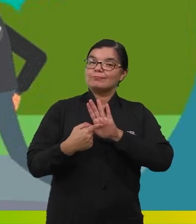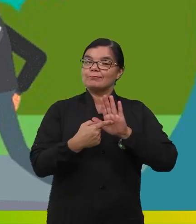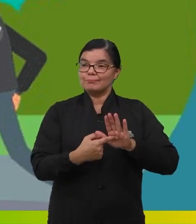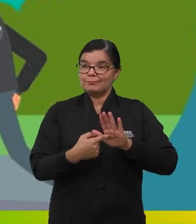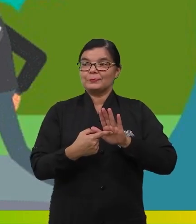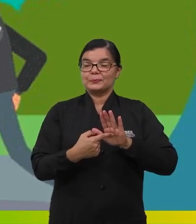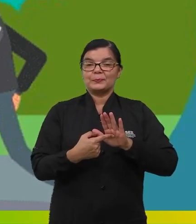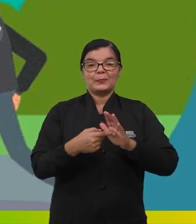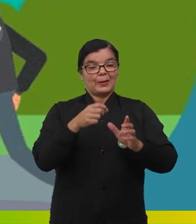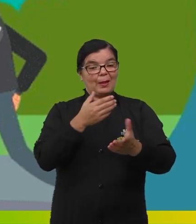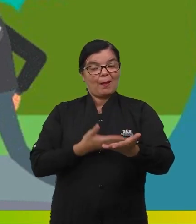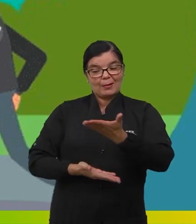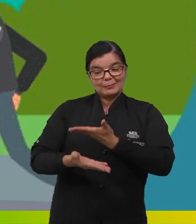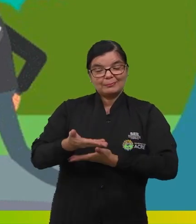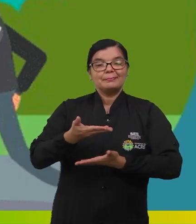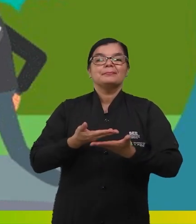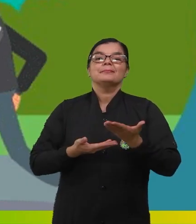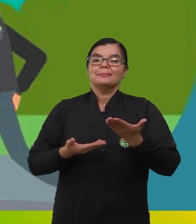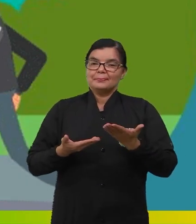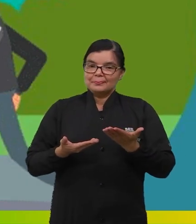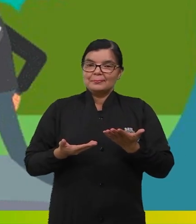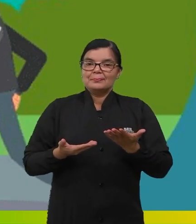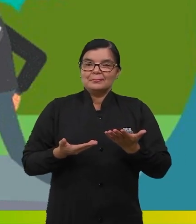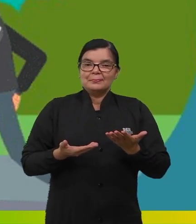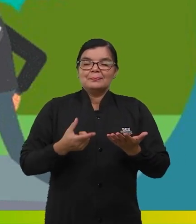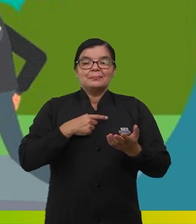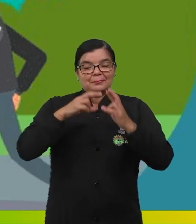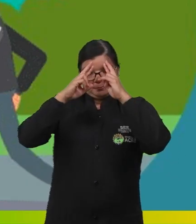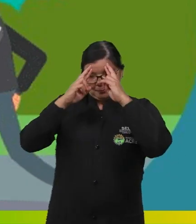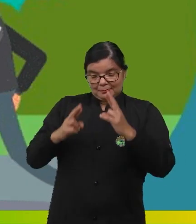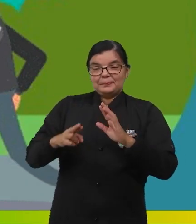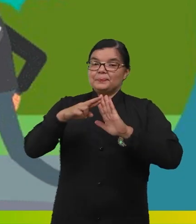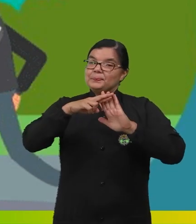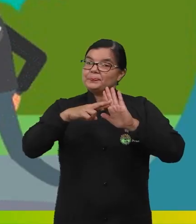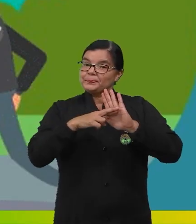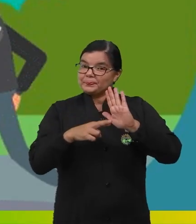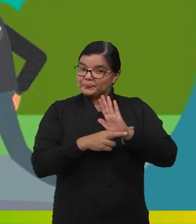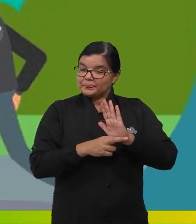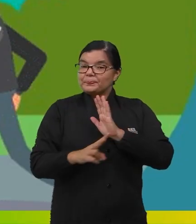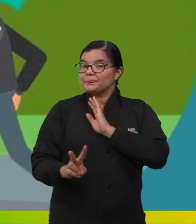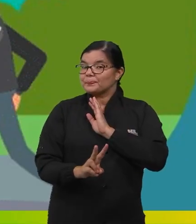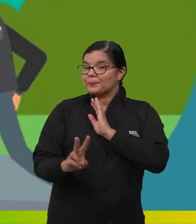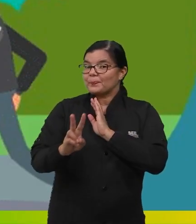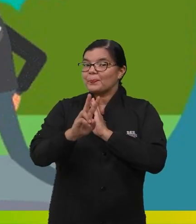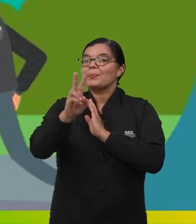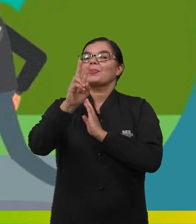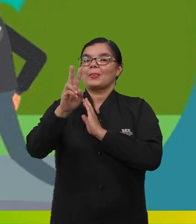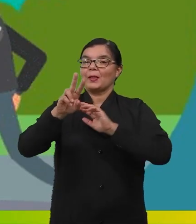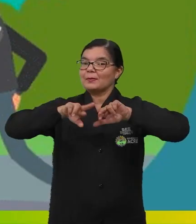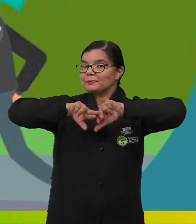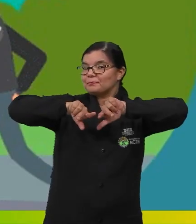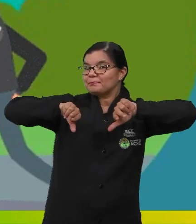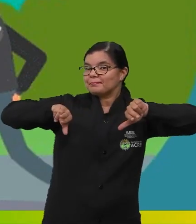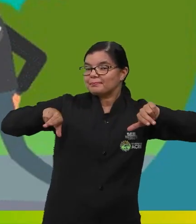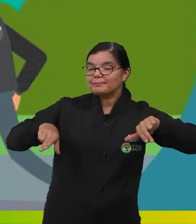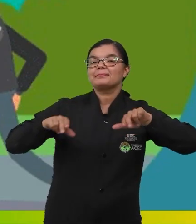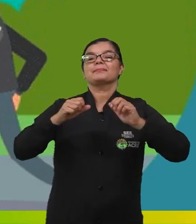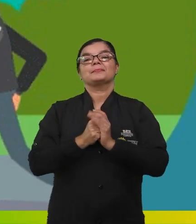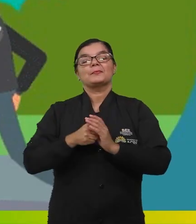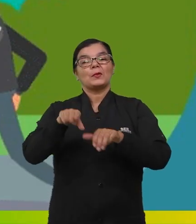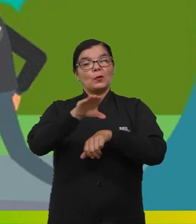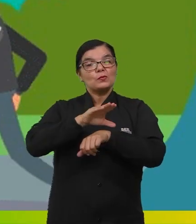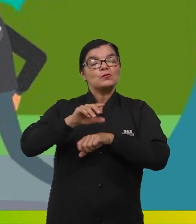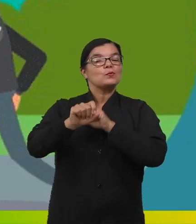a socialização, o respeito às regras e a valorização da diversidade,